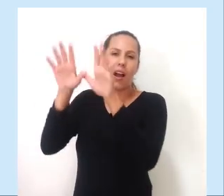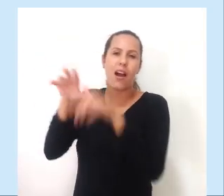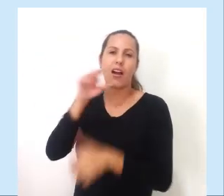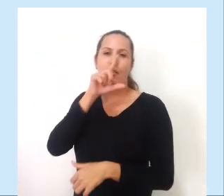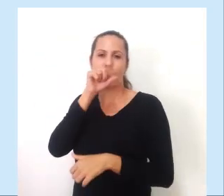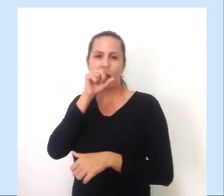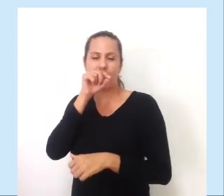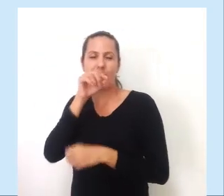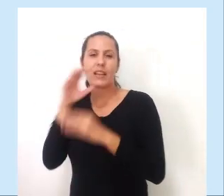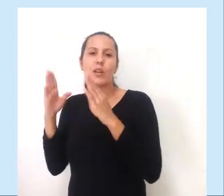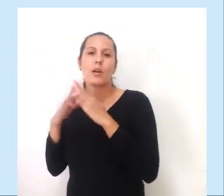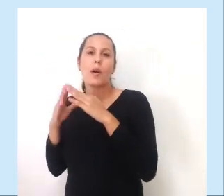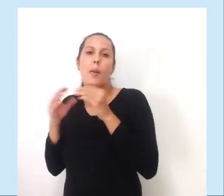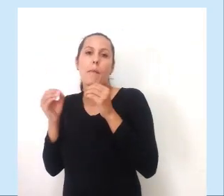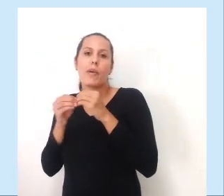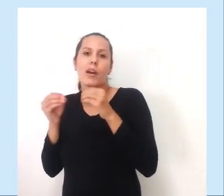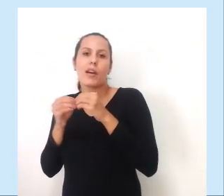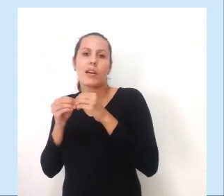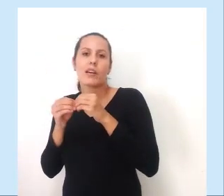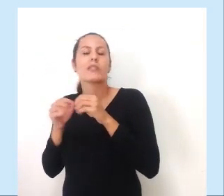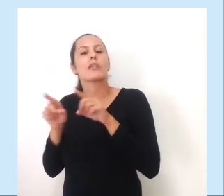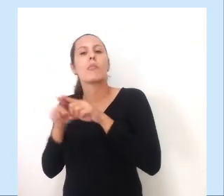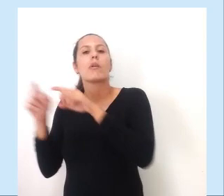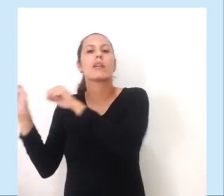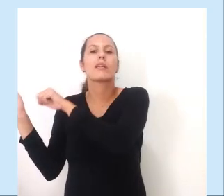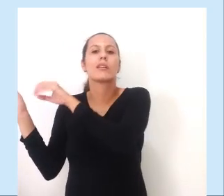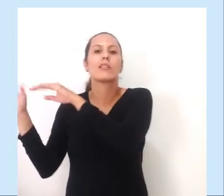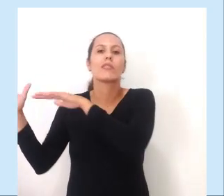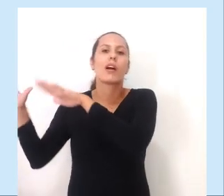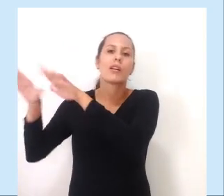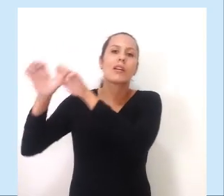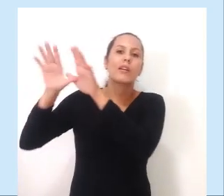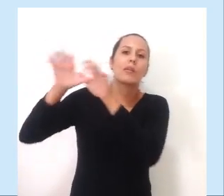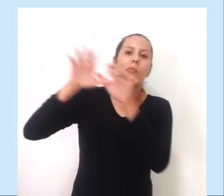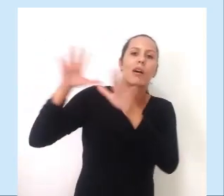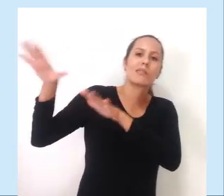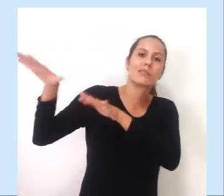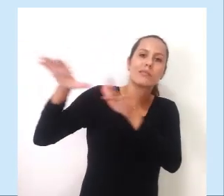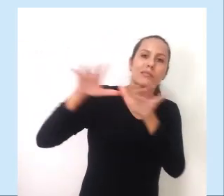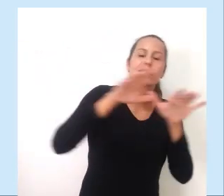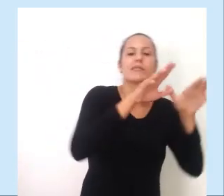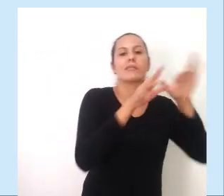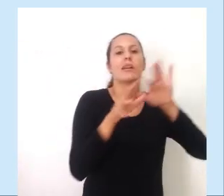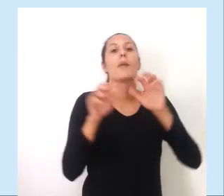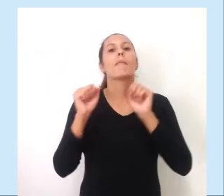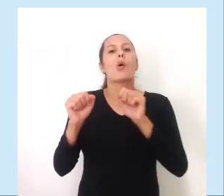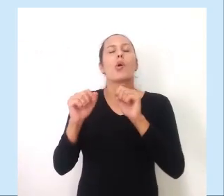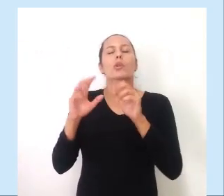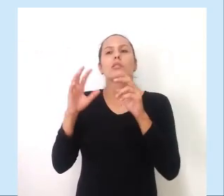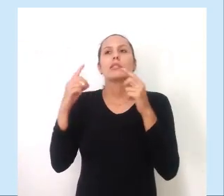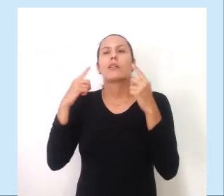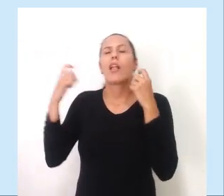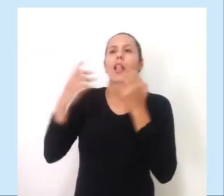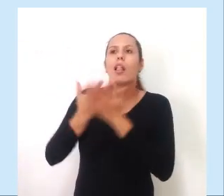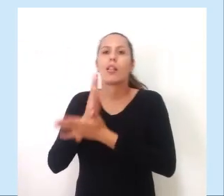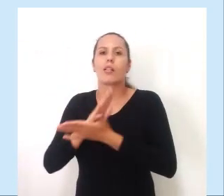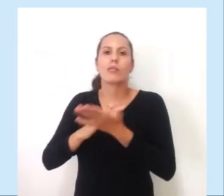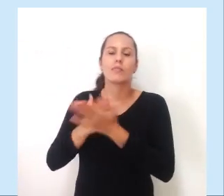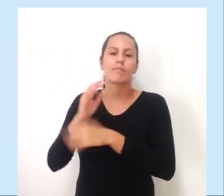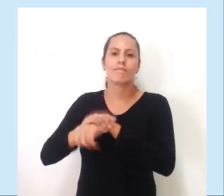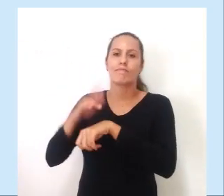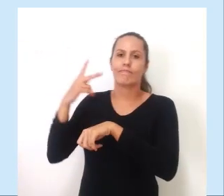aves que fazem migração nessa região. A gente também tem outra